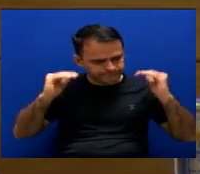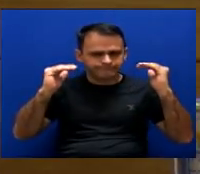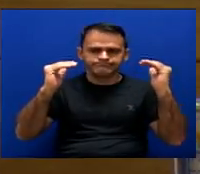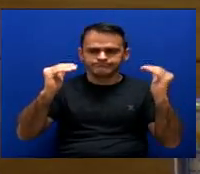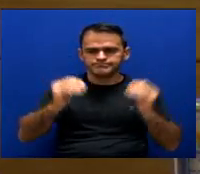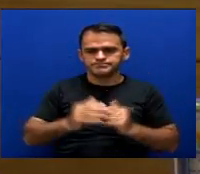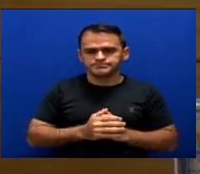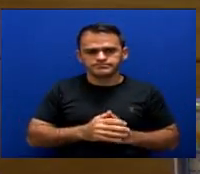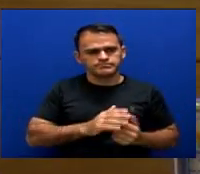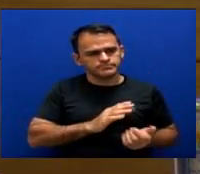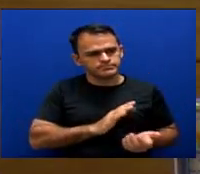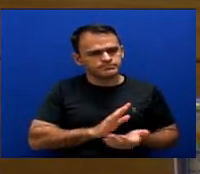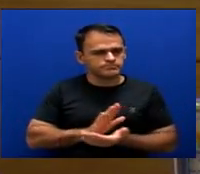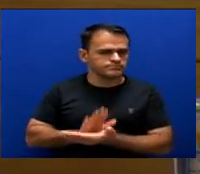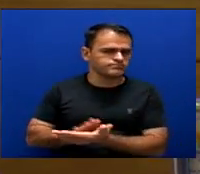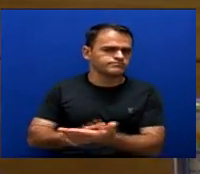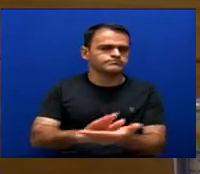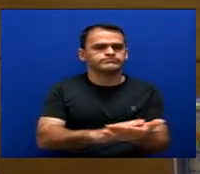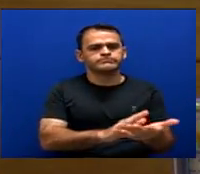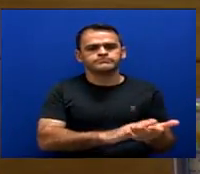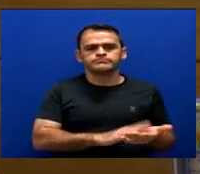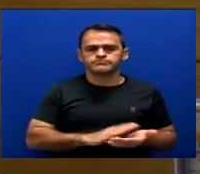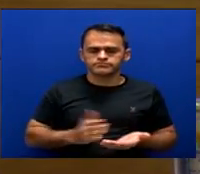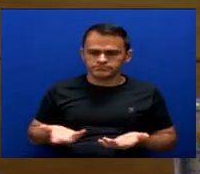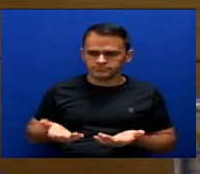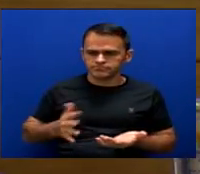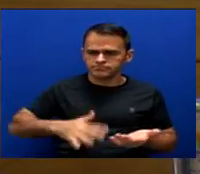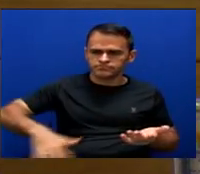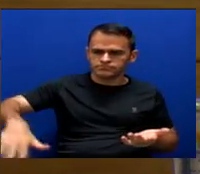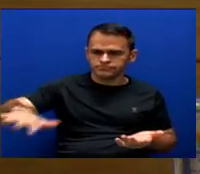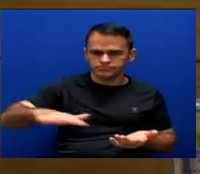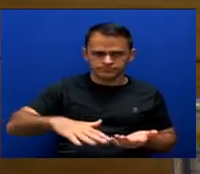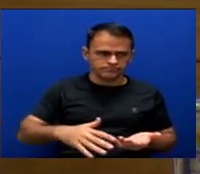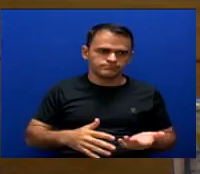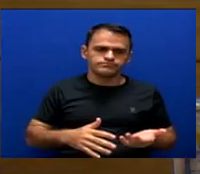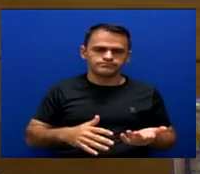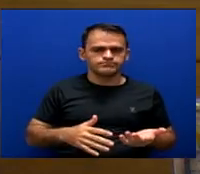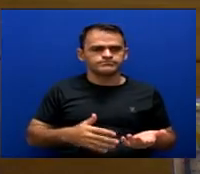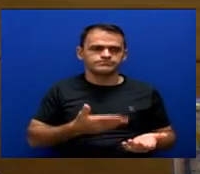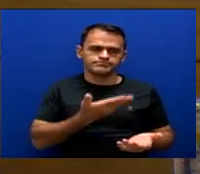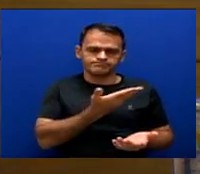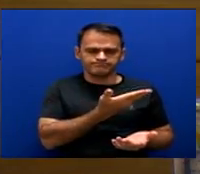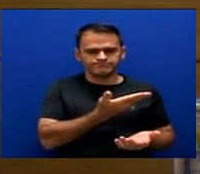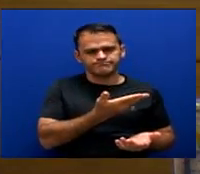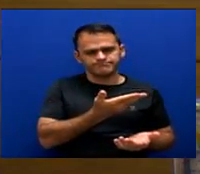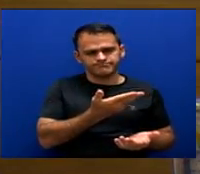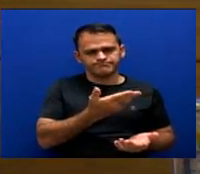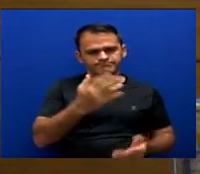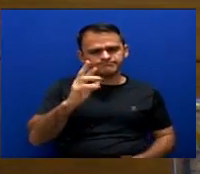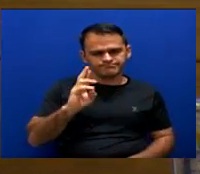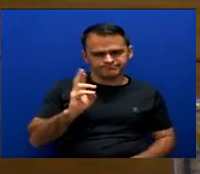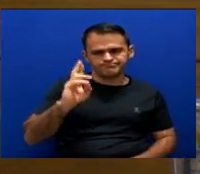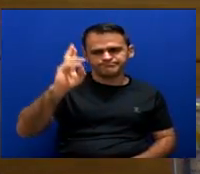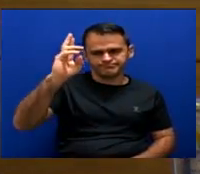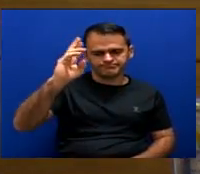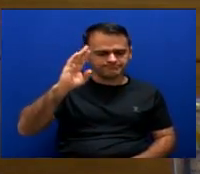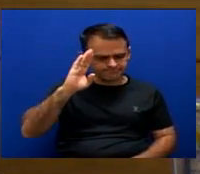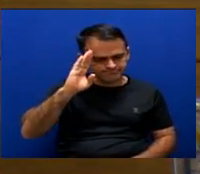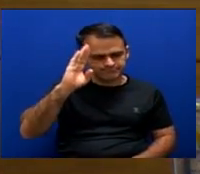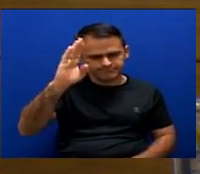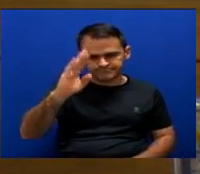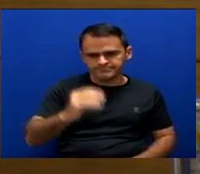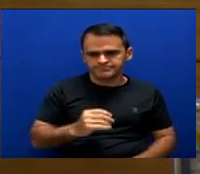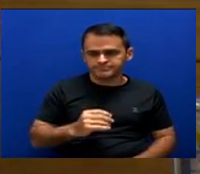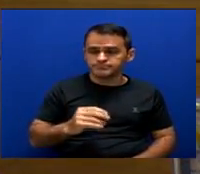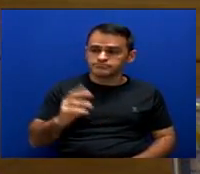lhe parabenizar todos que aqui participando em especial manga e todos os que é o doutor